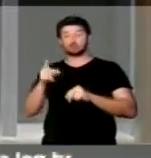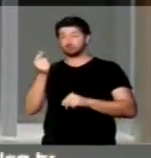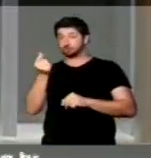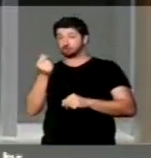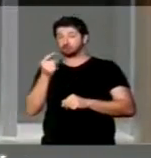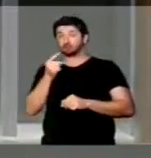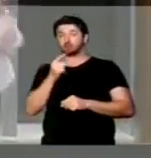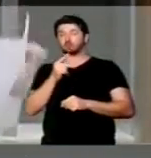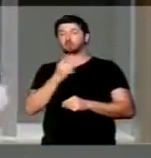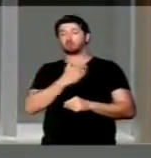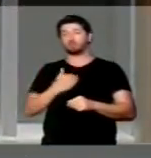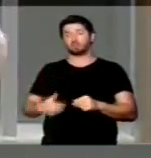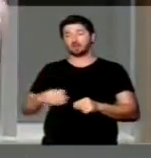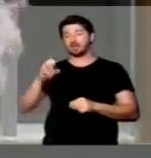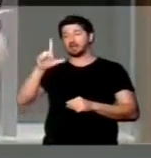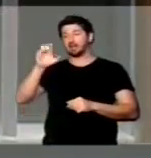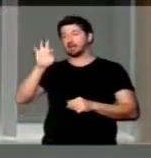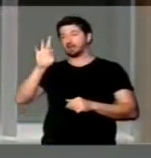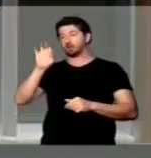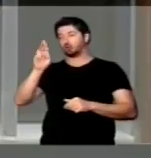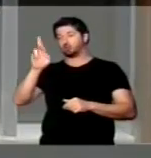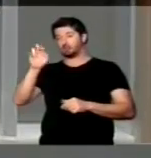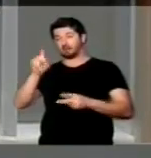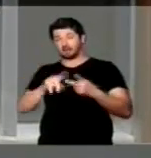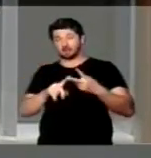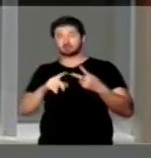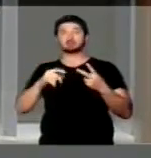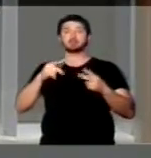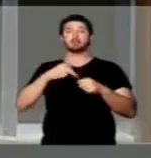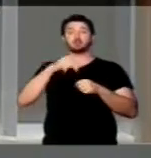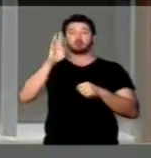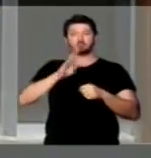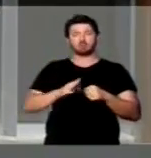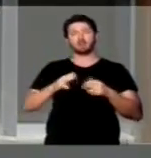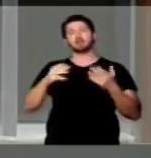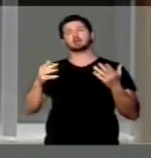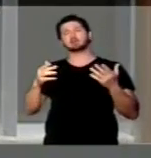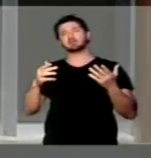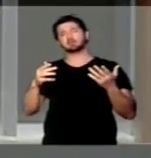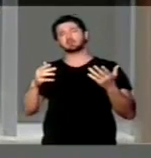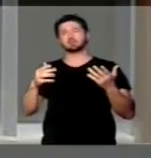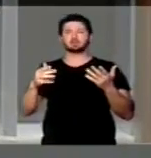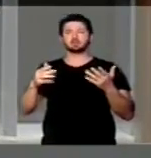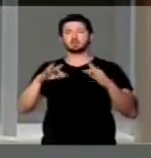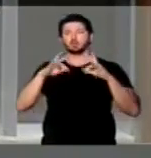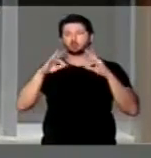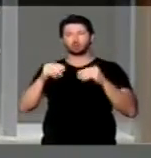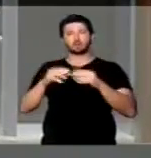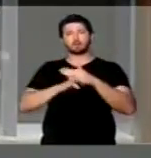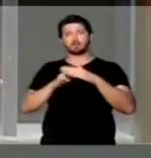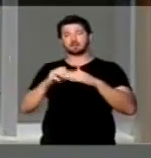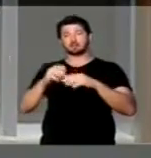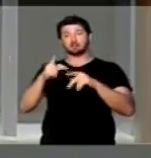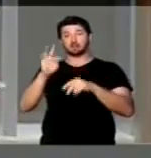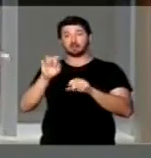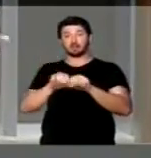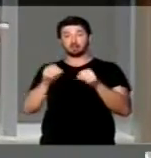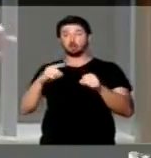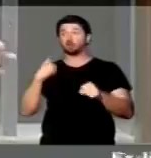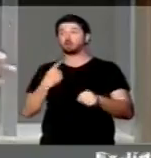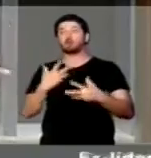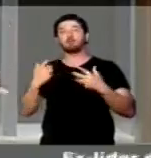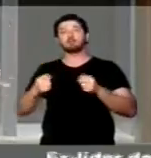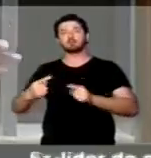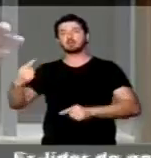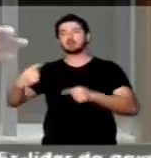da Petrobras, da Eletrobras e de outras empresas que o PT quebrou. Então, senhor presidente, eu quero finalizar aqui dizendo que nós vamos estar aqui fazendo o